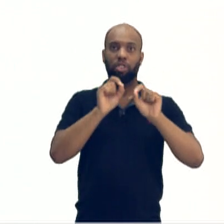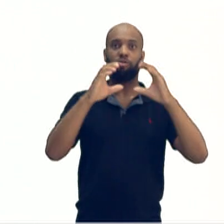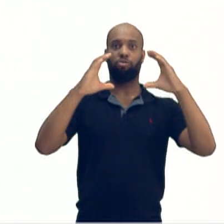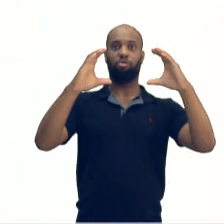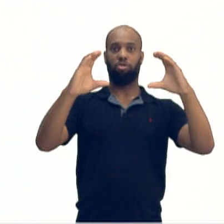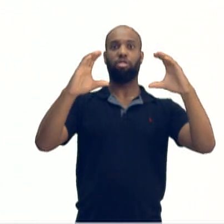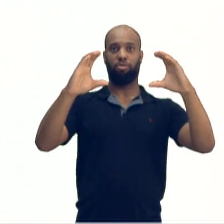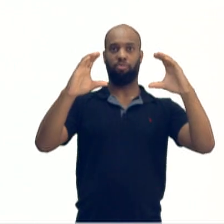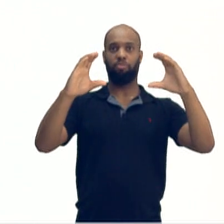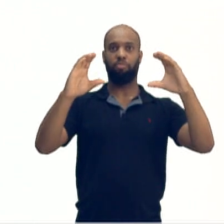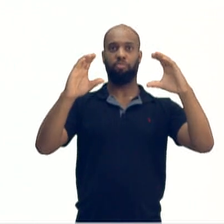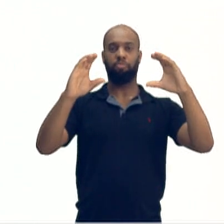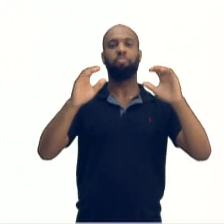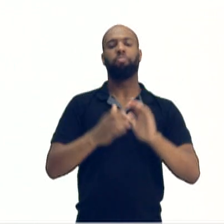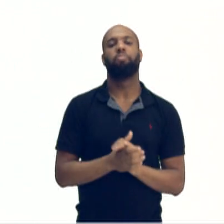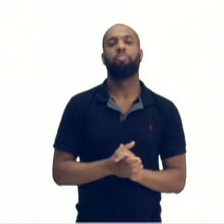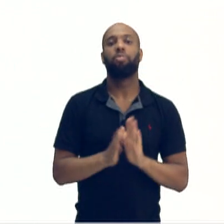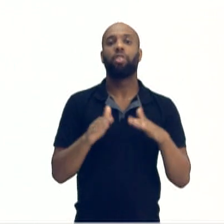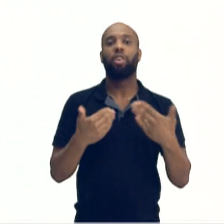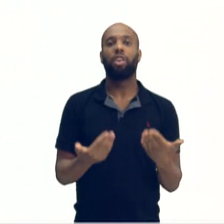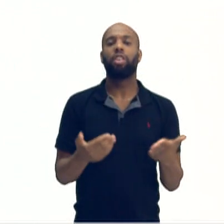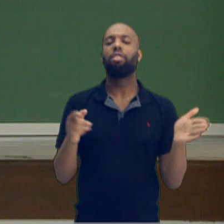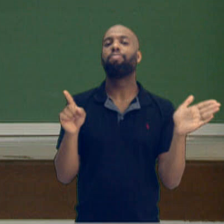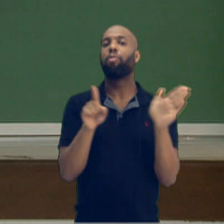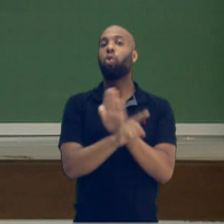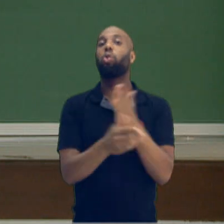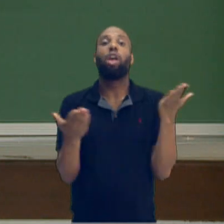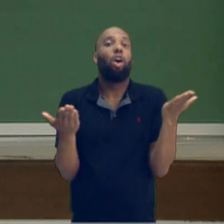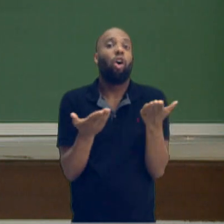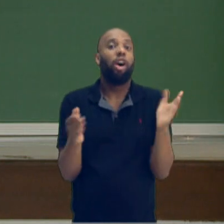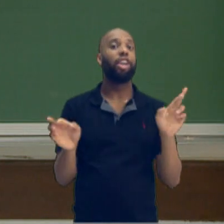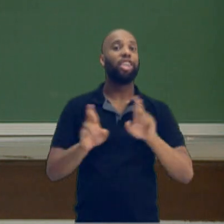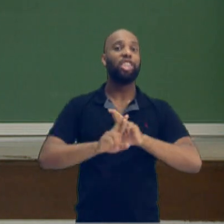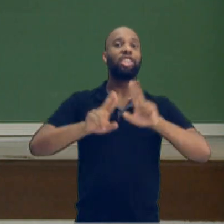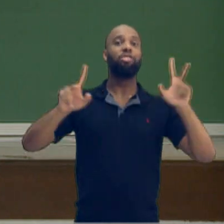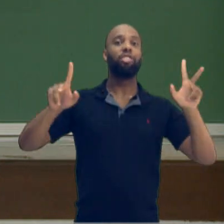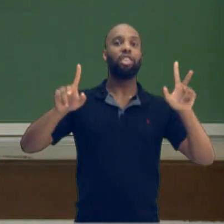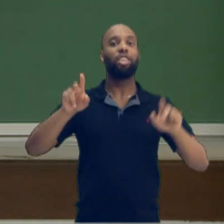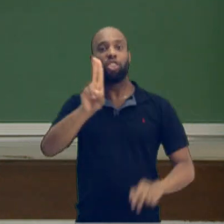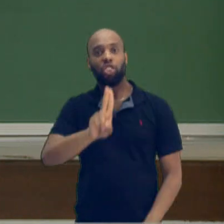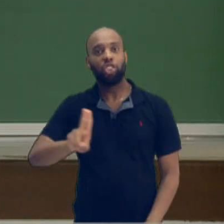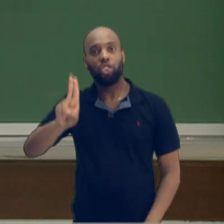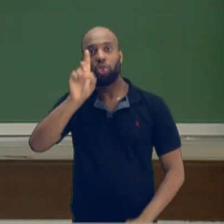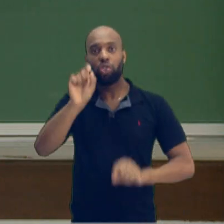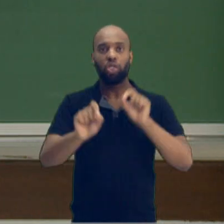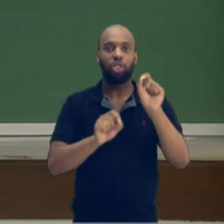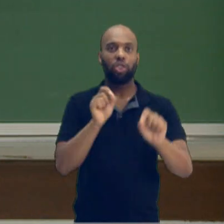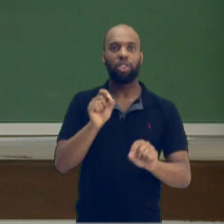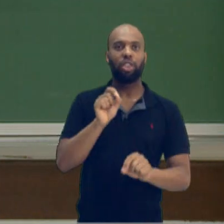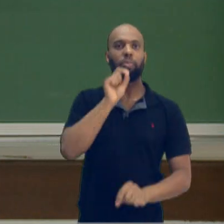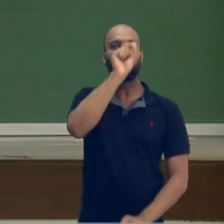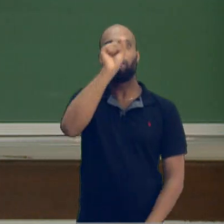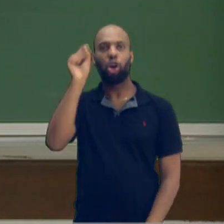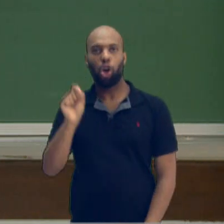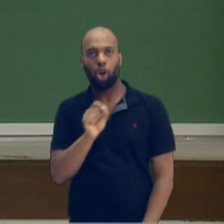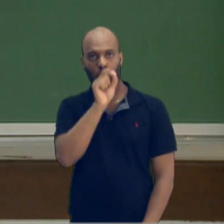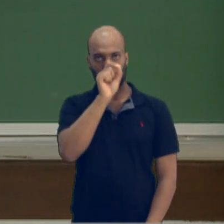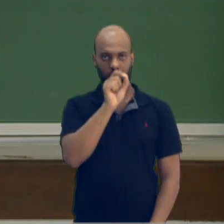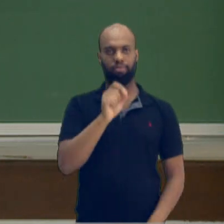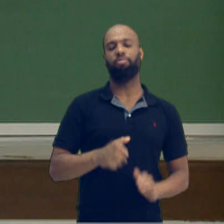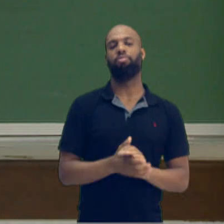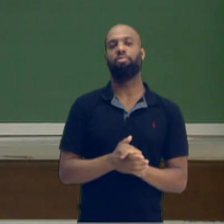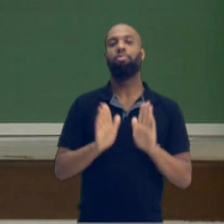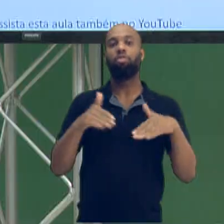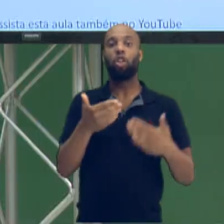função afim aqui, tá certo? Então, é um exercício um pouquinho diferente, que a gente vai utilizar o valor dos pontos, tá? Então,